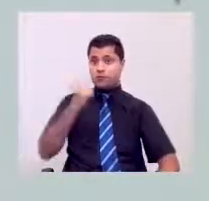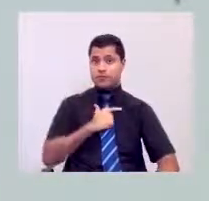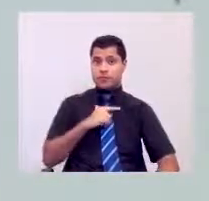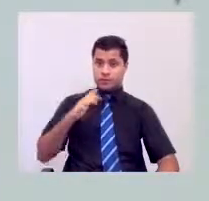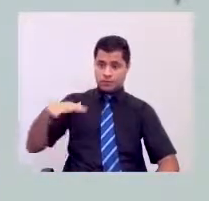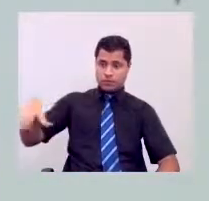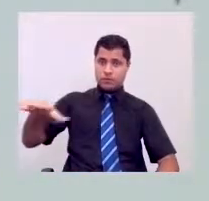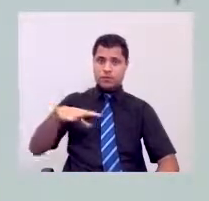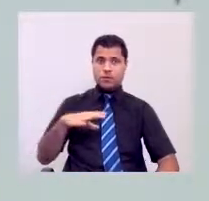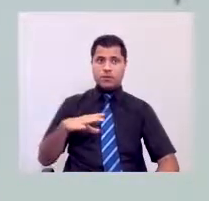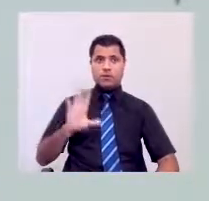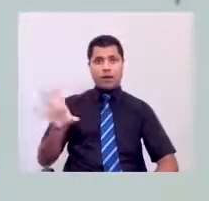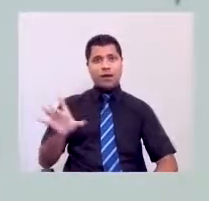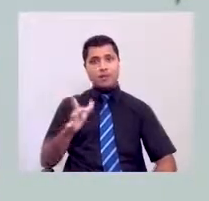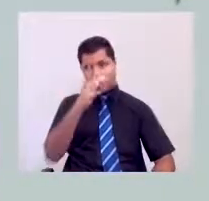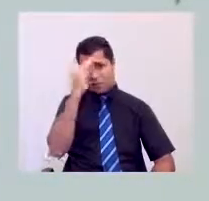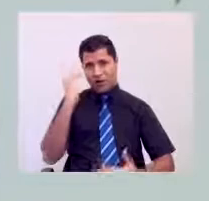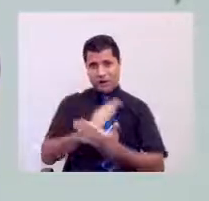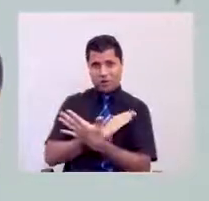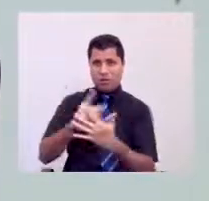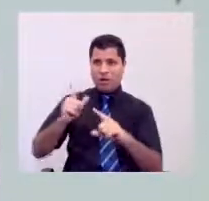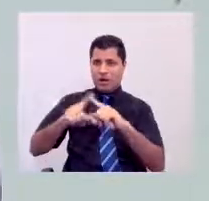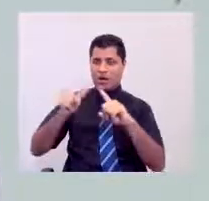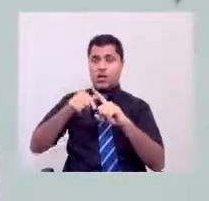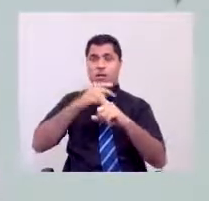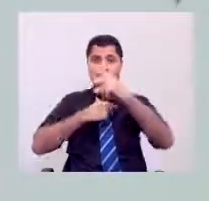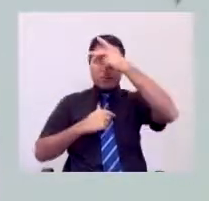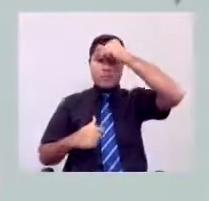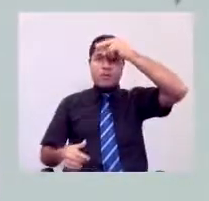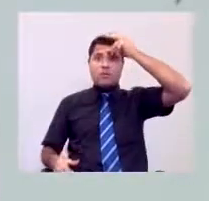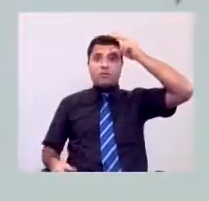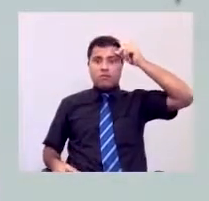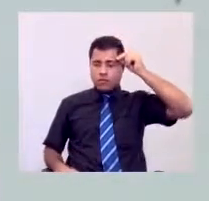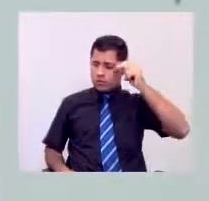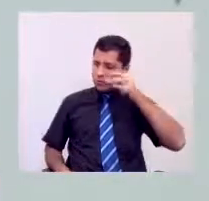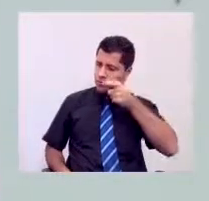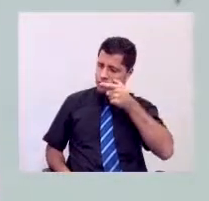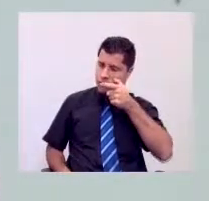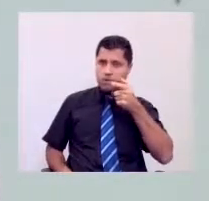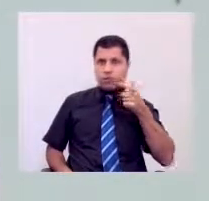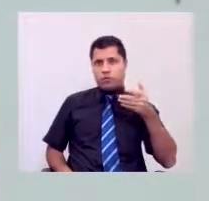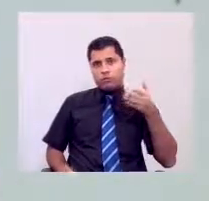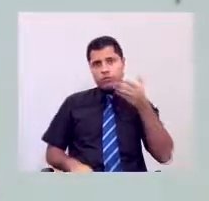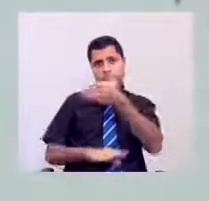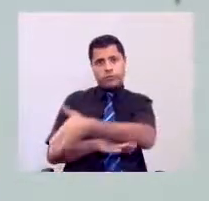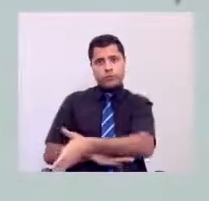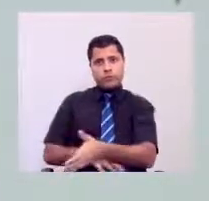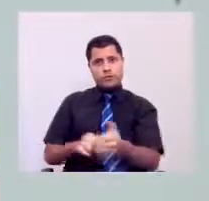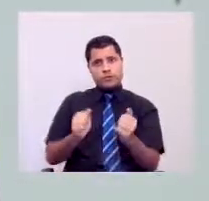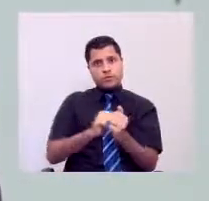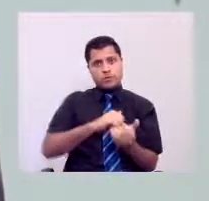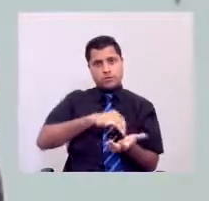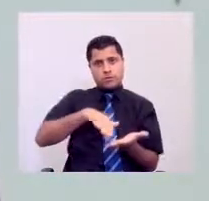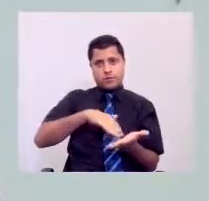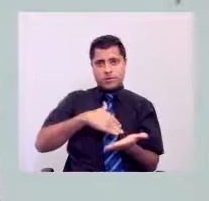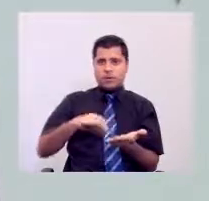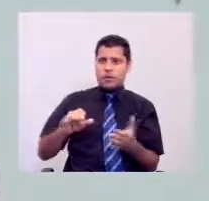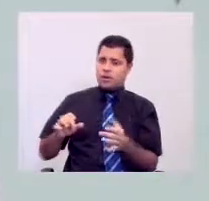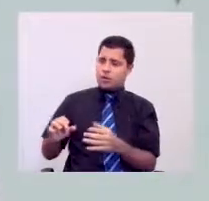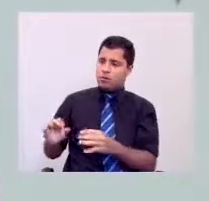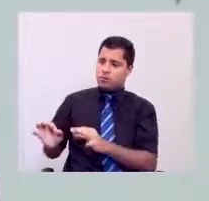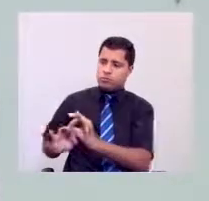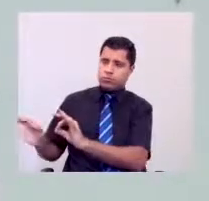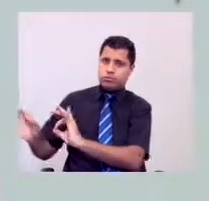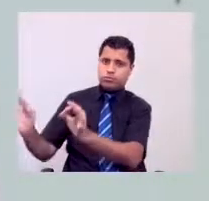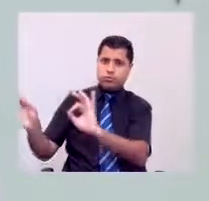parlamentares, o prefeito levou para aquele lugar um lindo parque, uma praça bonita,